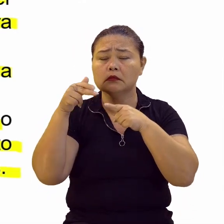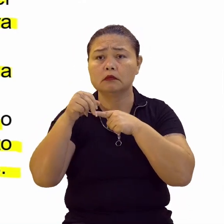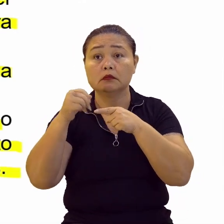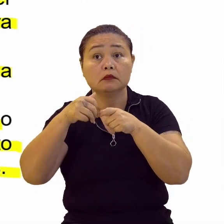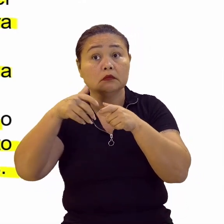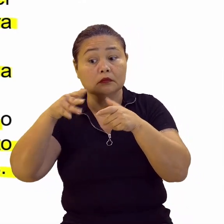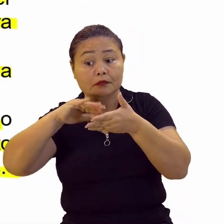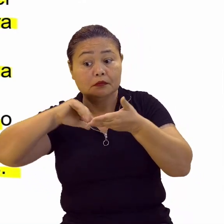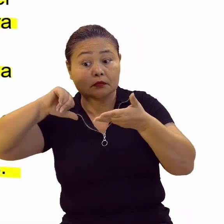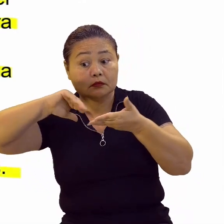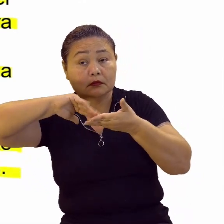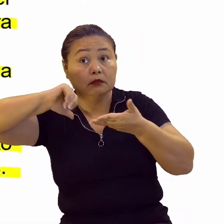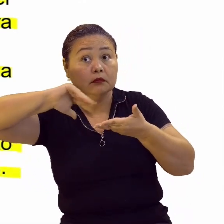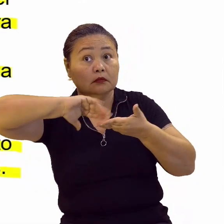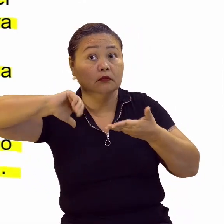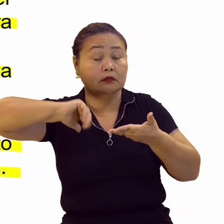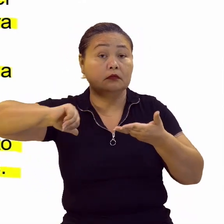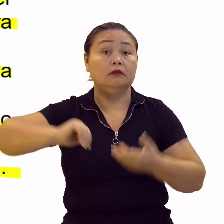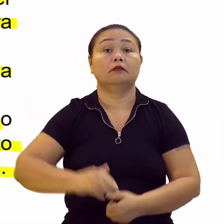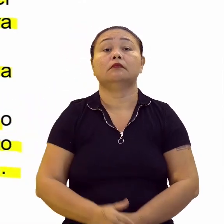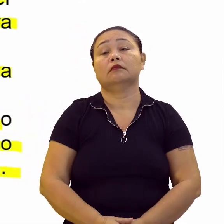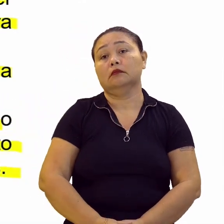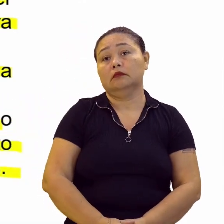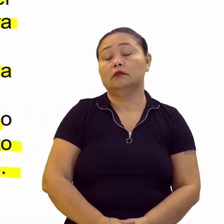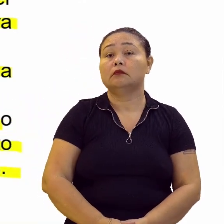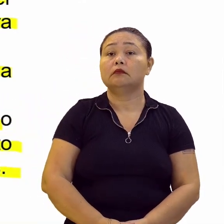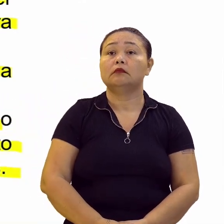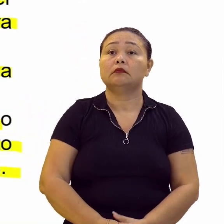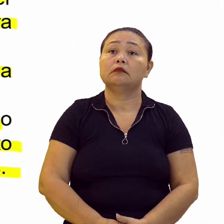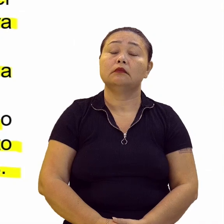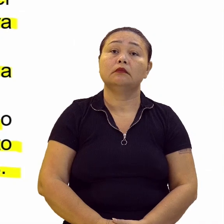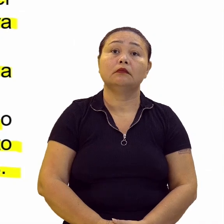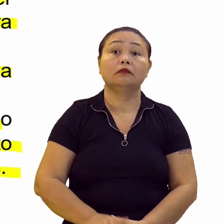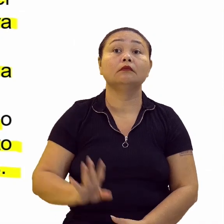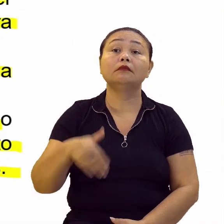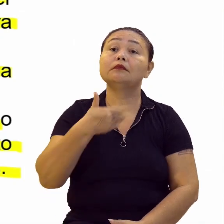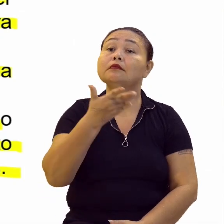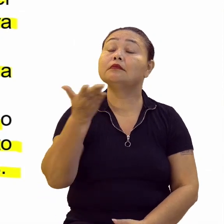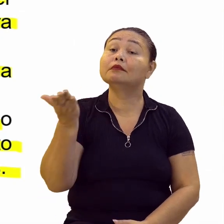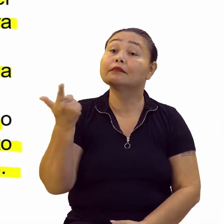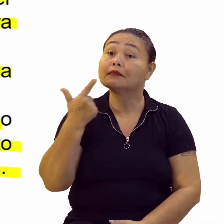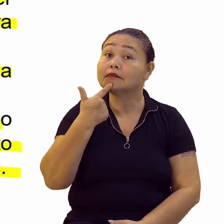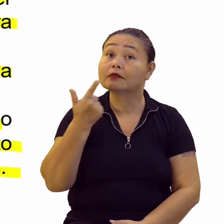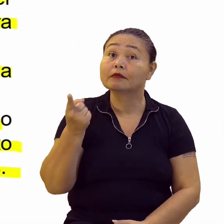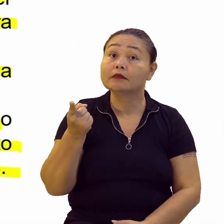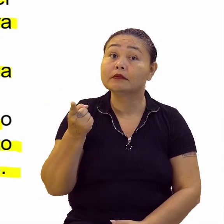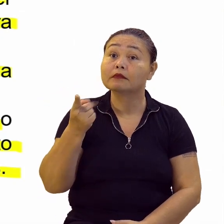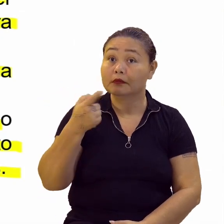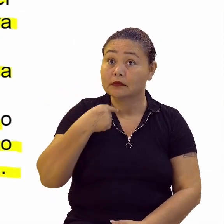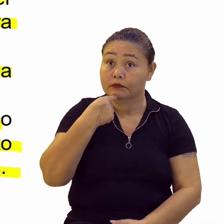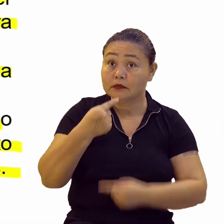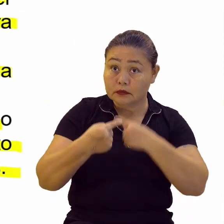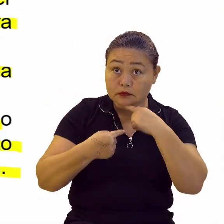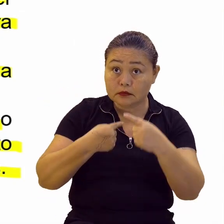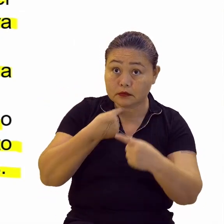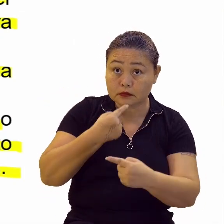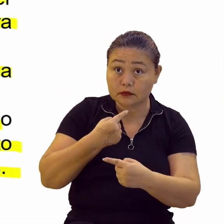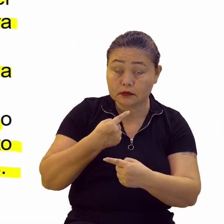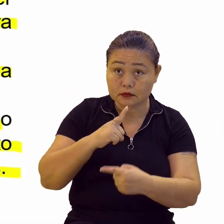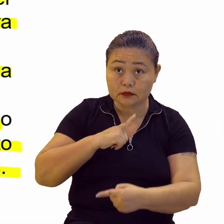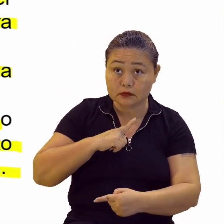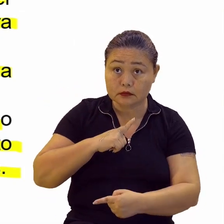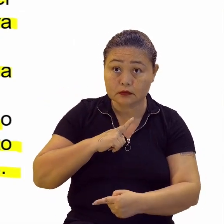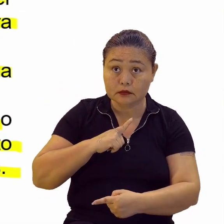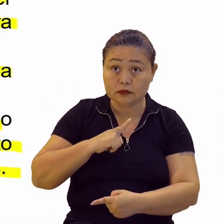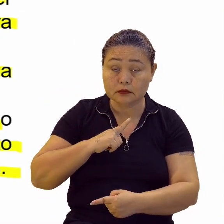cada vez maiores. E aí, caríssimos estudantes, alguma dúvida?